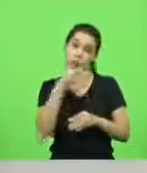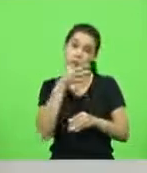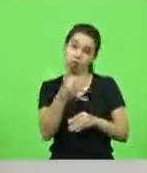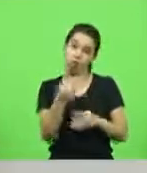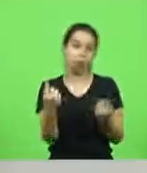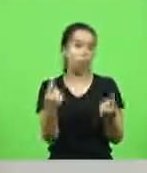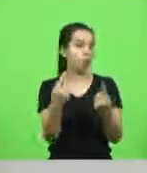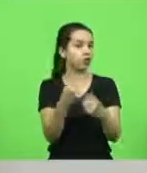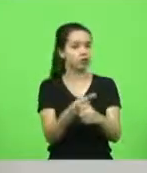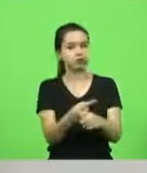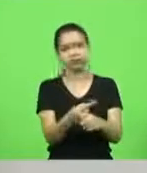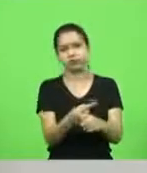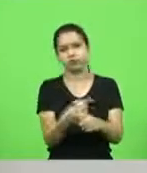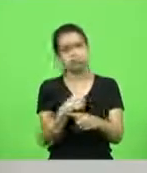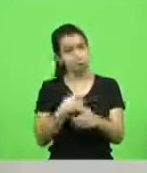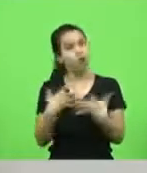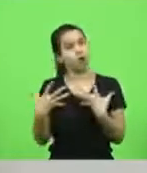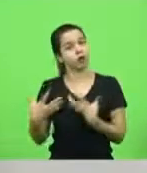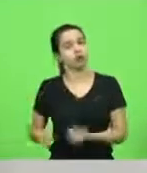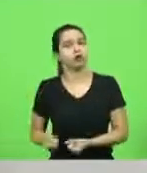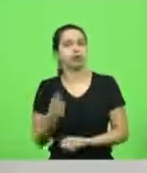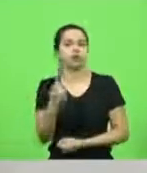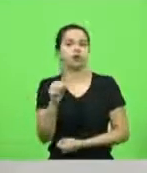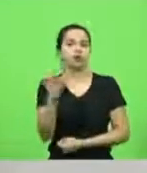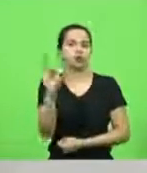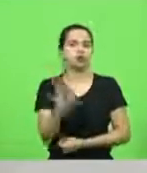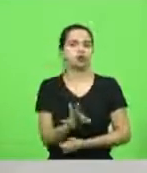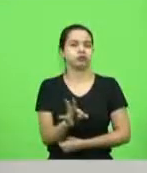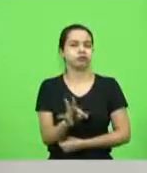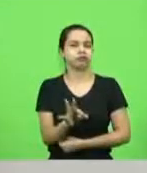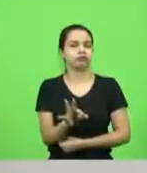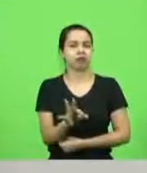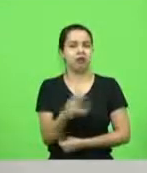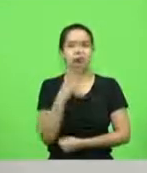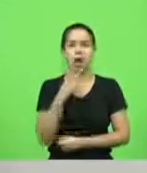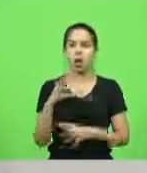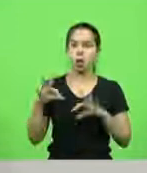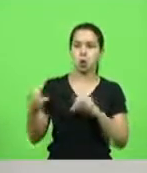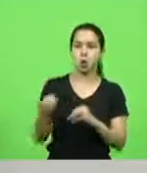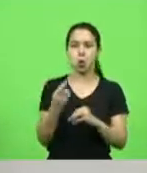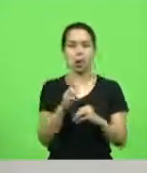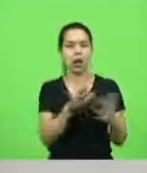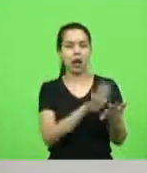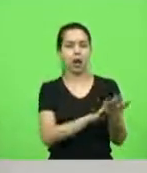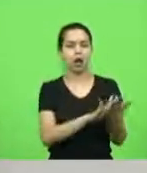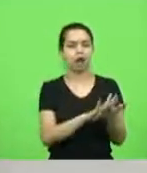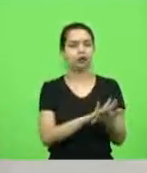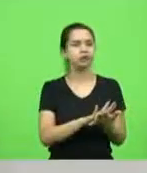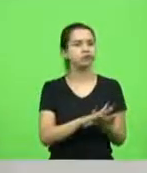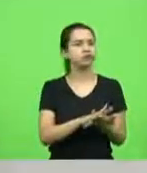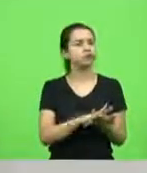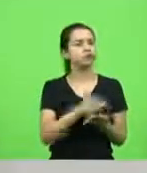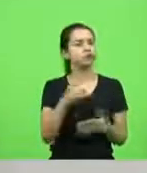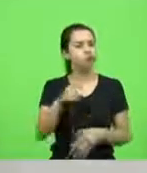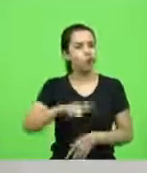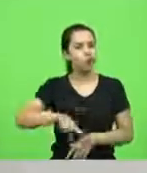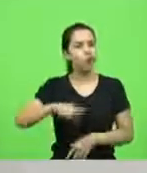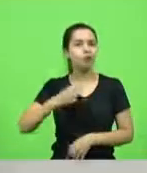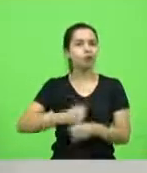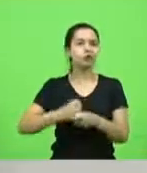favorável a se aceitar os dezessete por cento essa história do Ou tudo ou nada se repetiu mais uma vez o ano passado